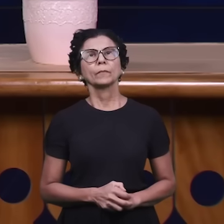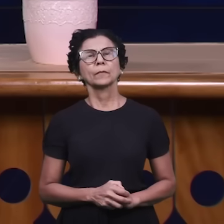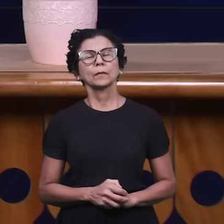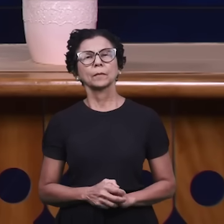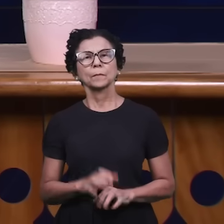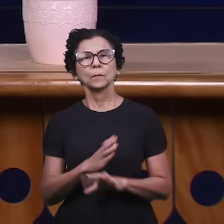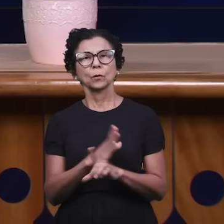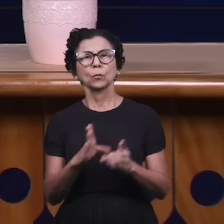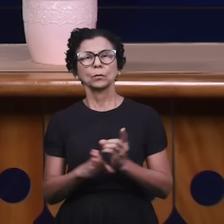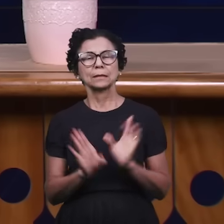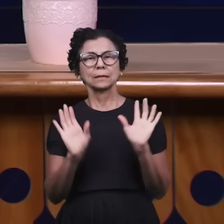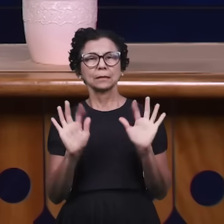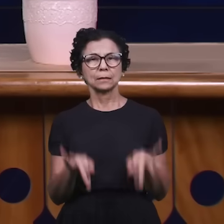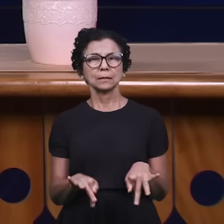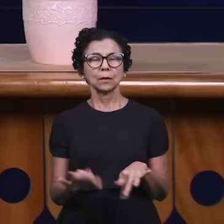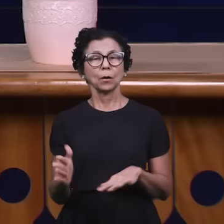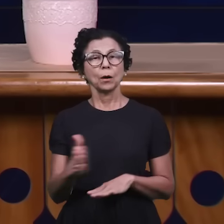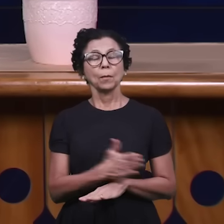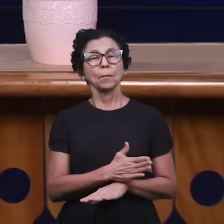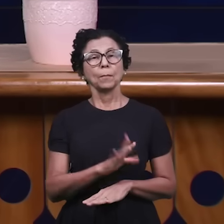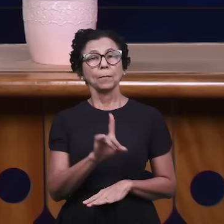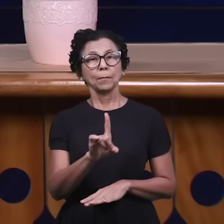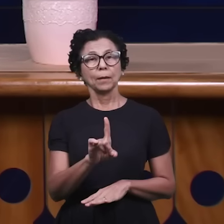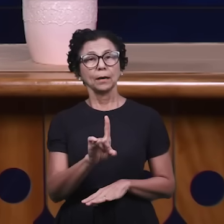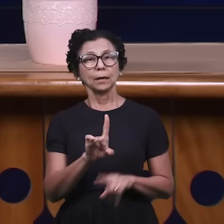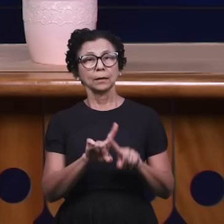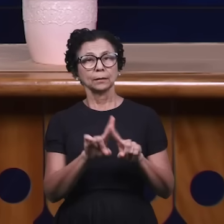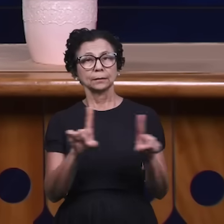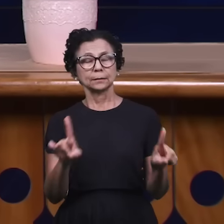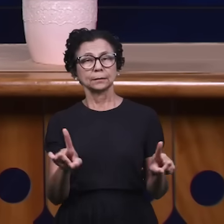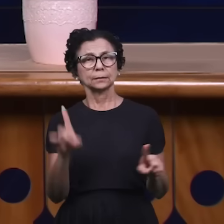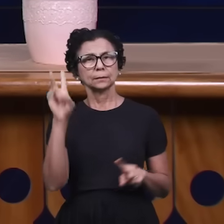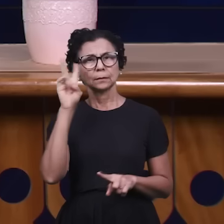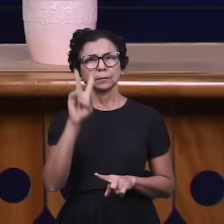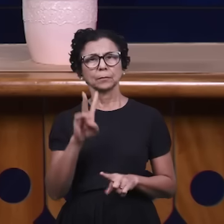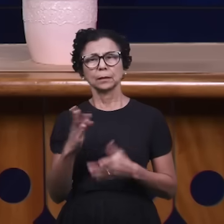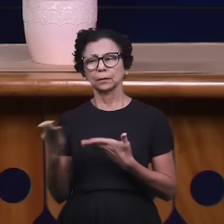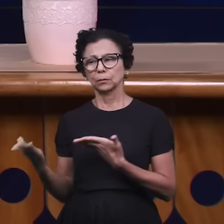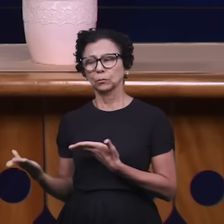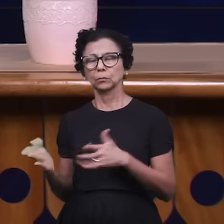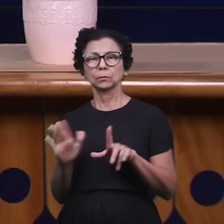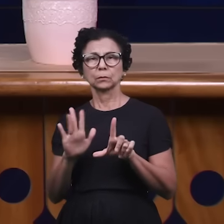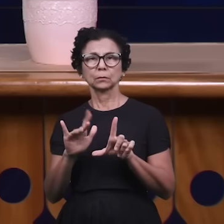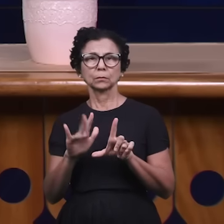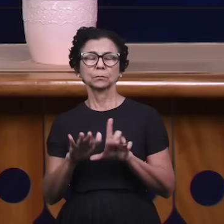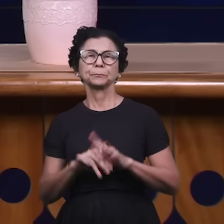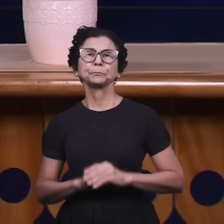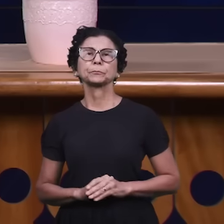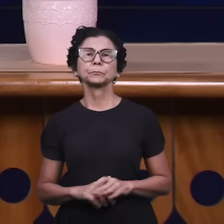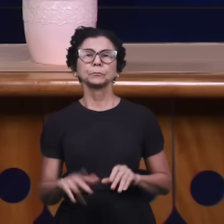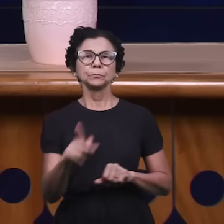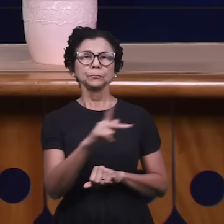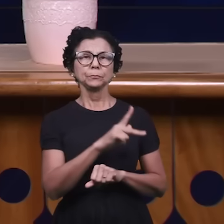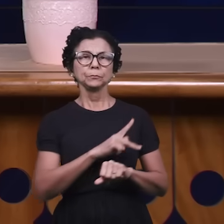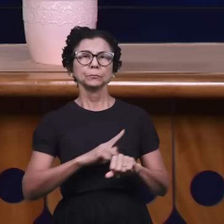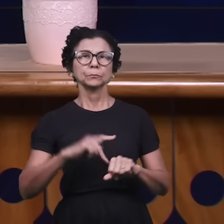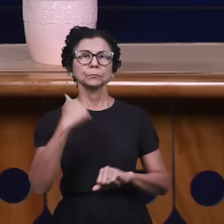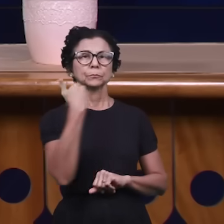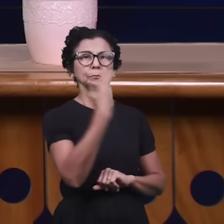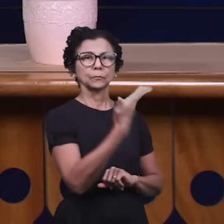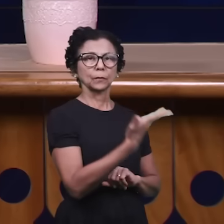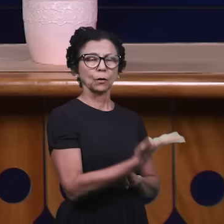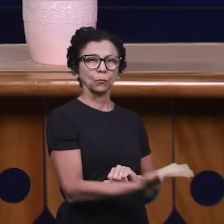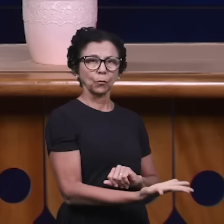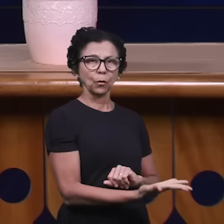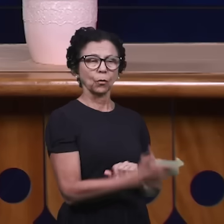irmãos. O nosso culto está assim encerrado. Quero só lembrar aos irmãos do QR Code para os